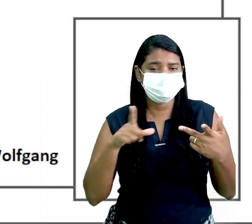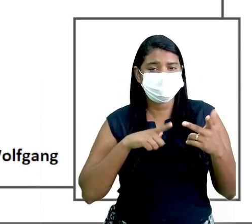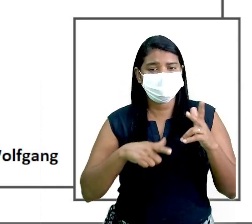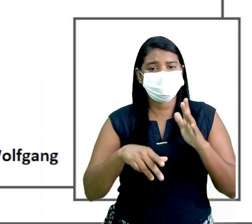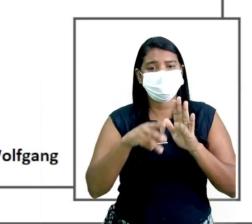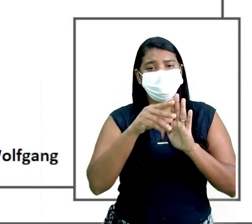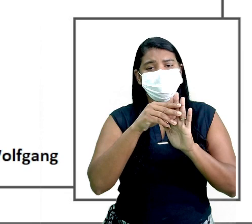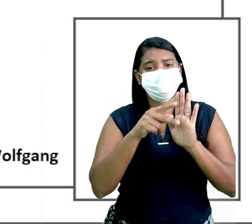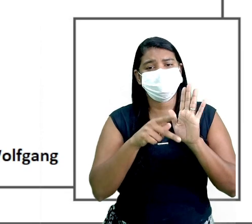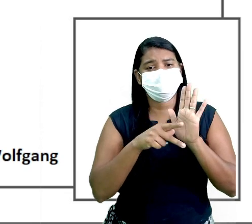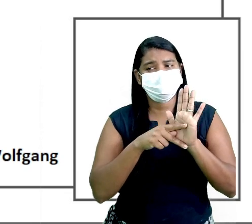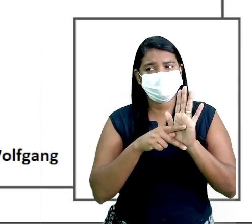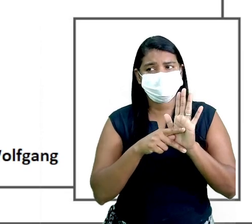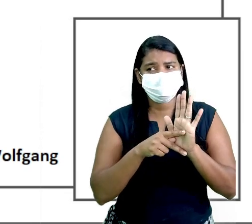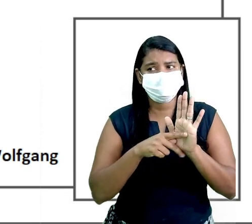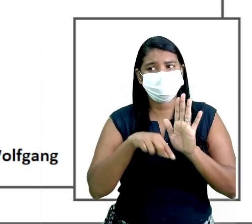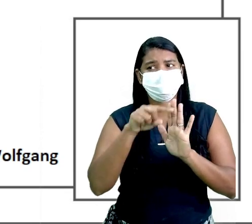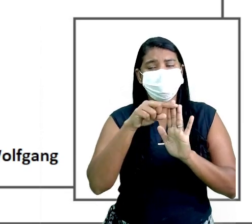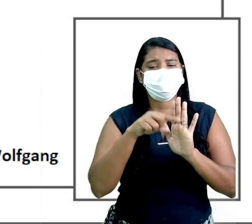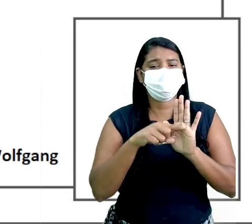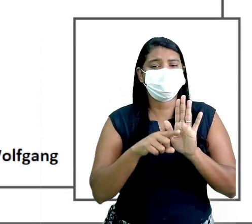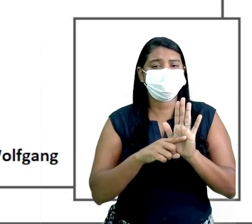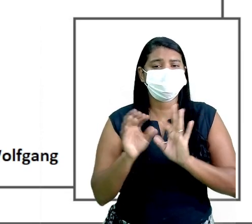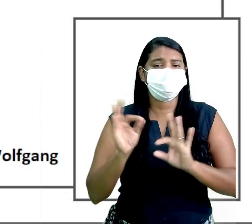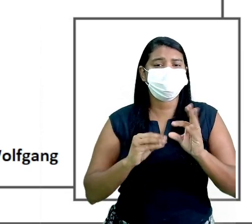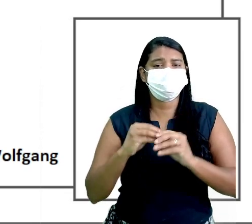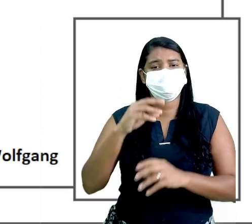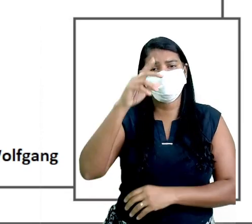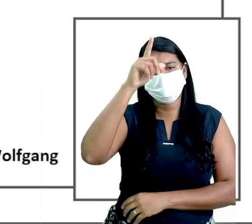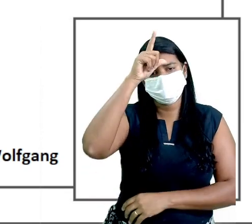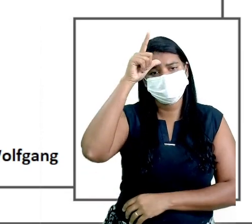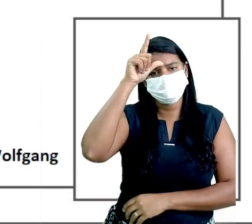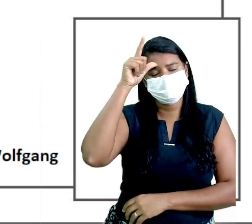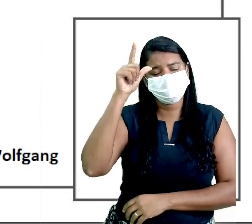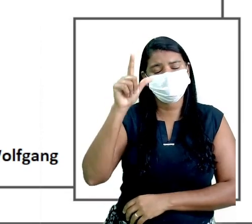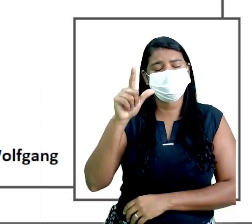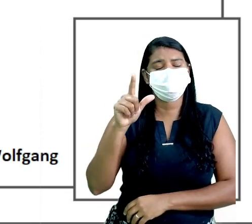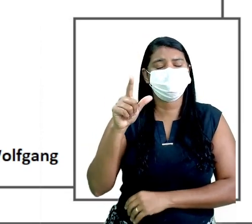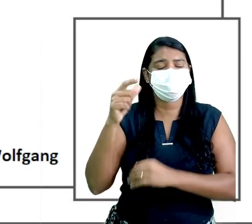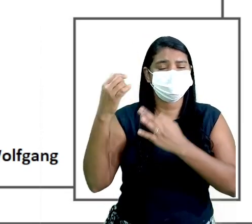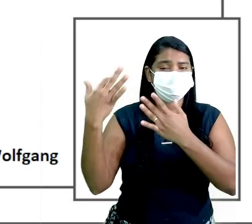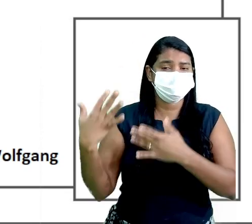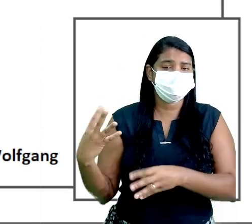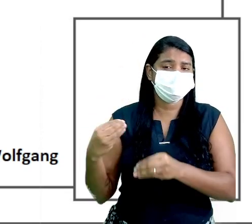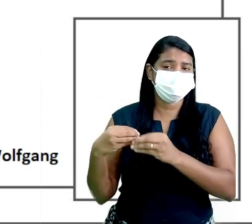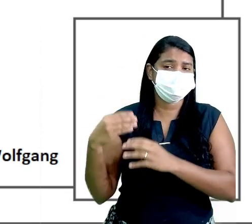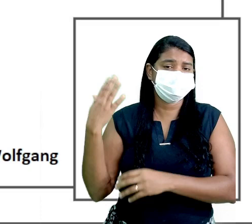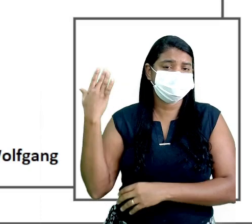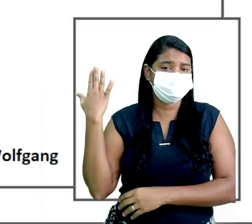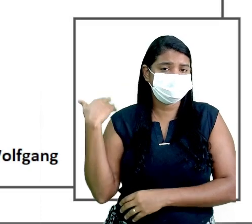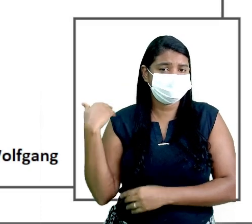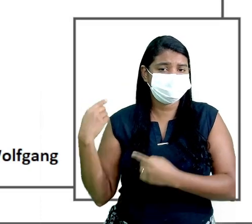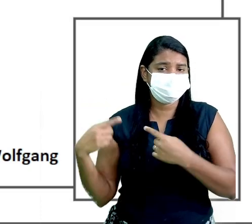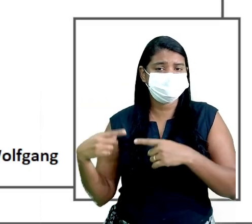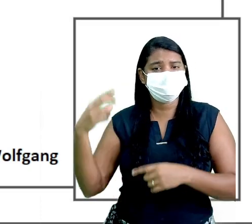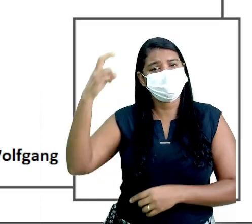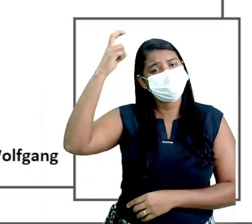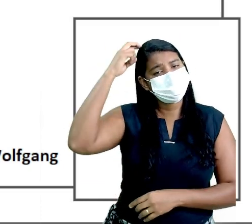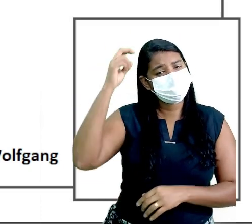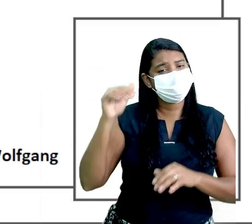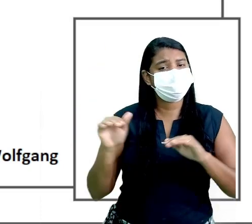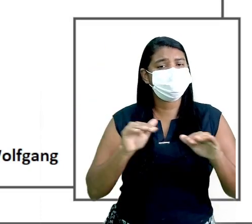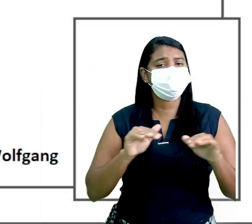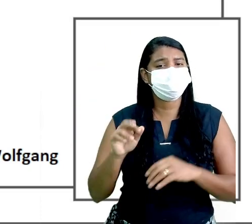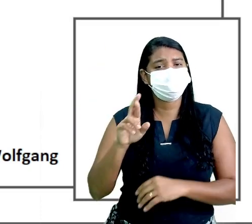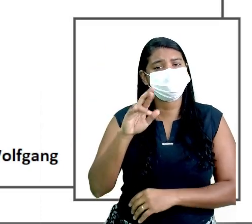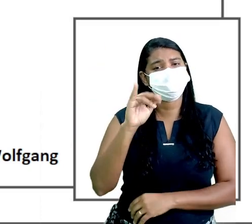aqui de Wolfgang Feuerbach, né? Na Alemanha. É uma coisa da época da contracultura, movimento